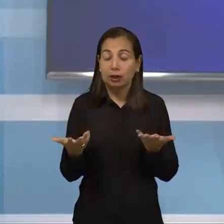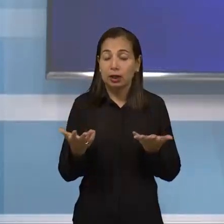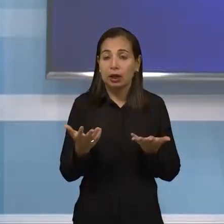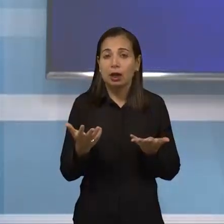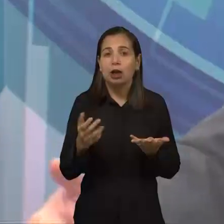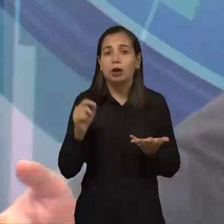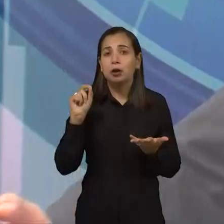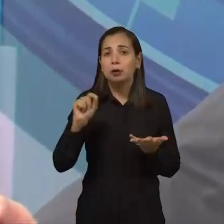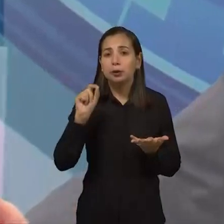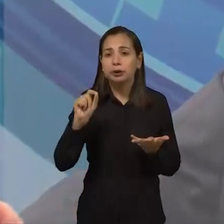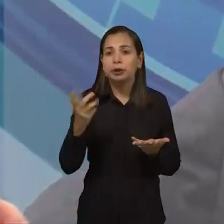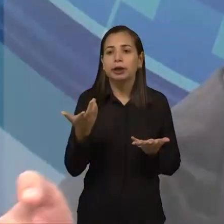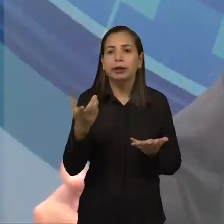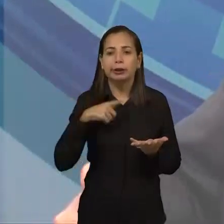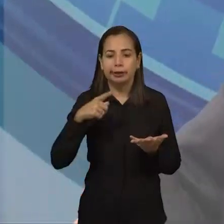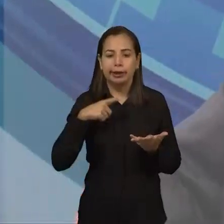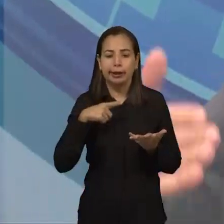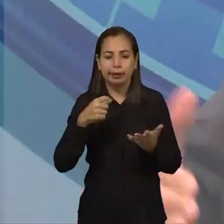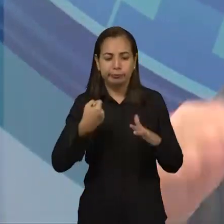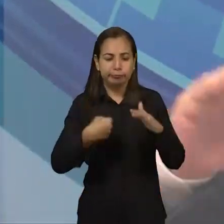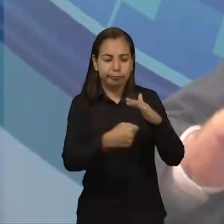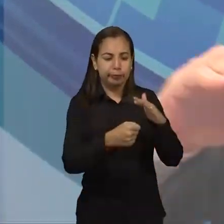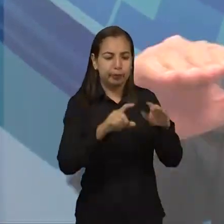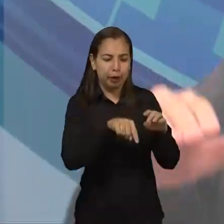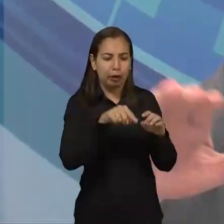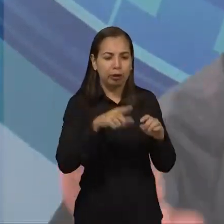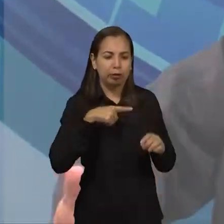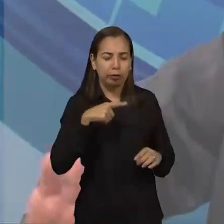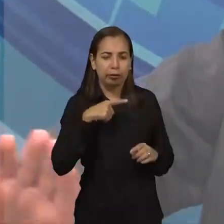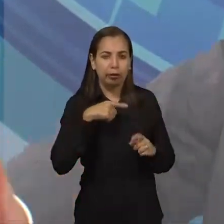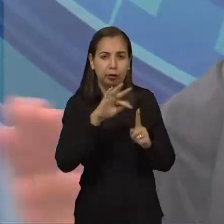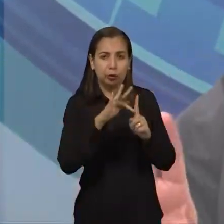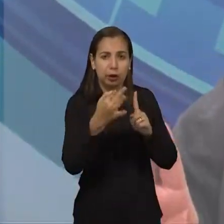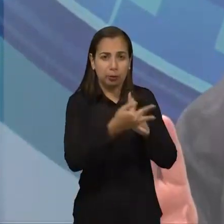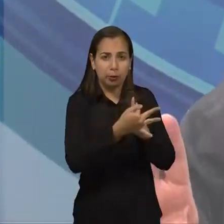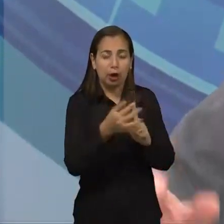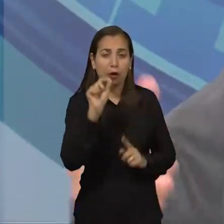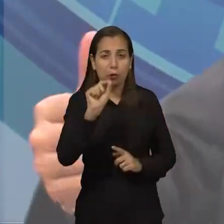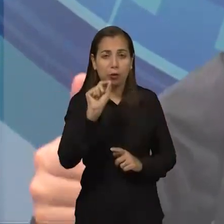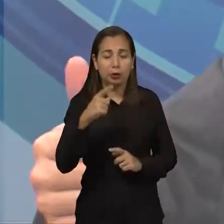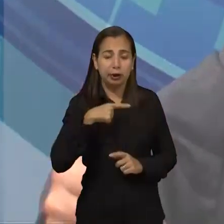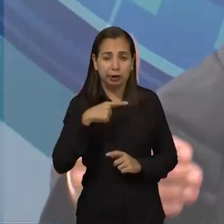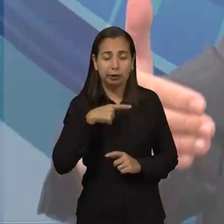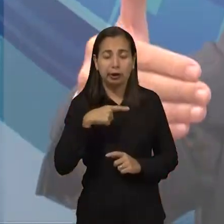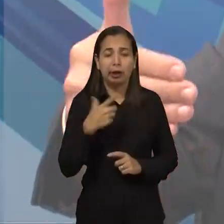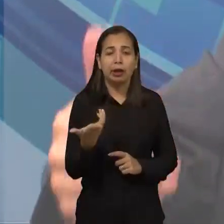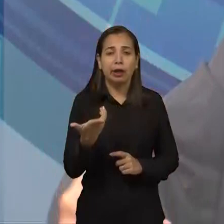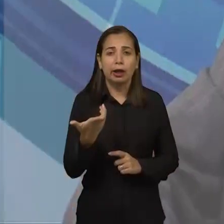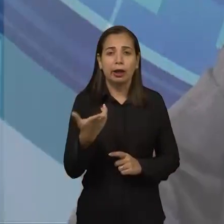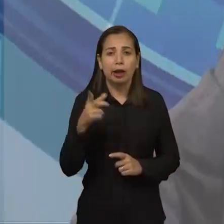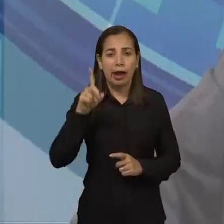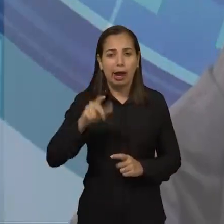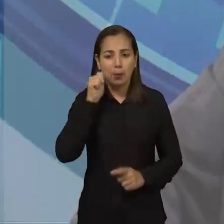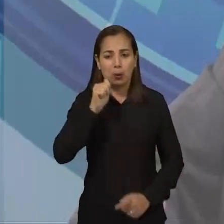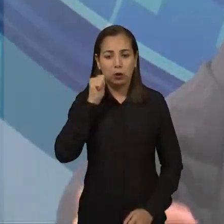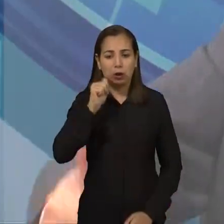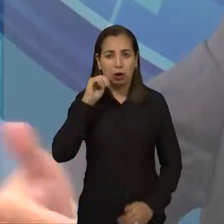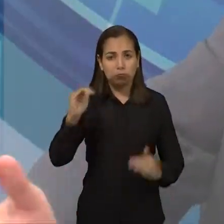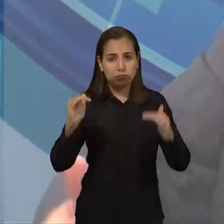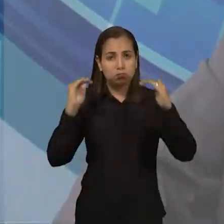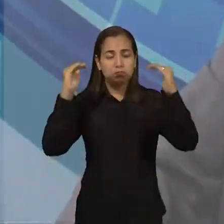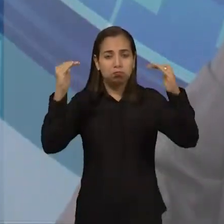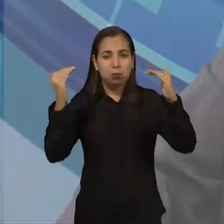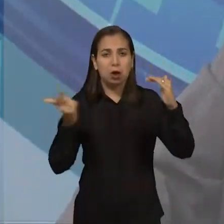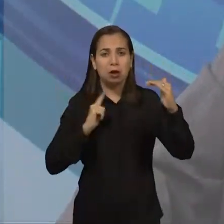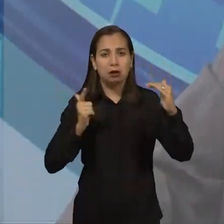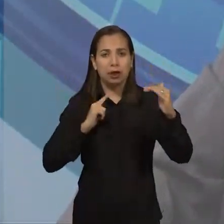uma pessoa que ocupa um tribunal, para além disso, abstraindo do mérito da manifestação, uma pessoa que é desembargadora de um tribunal